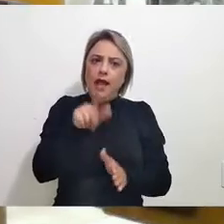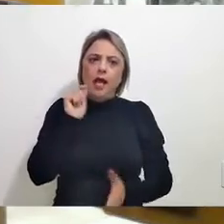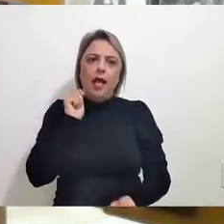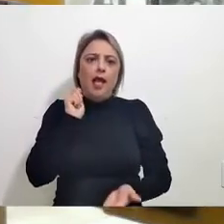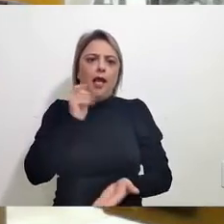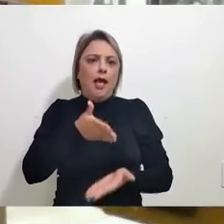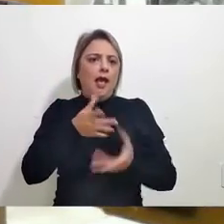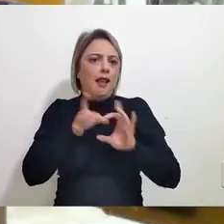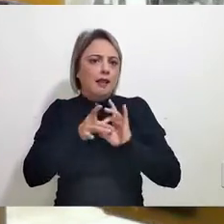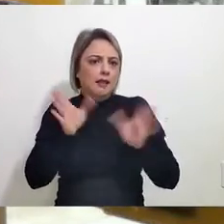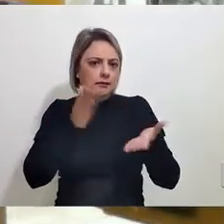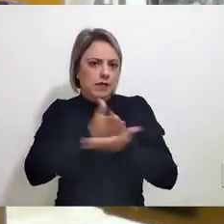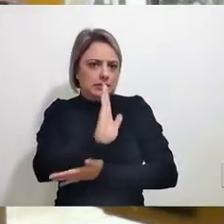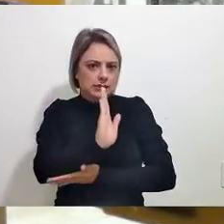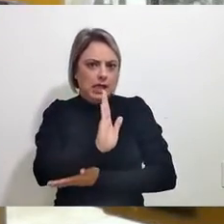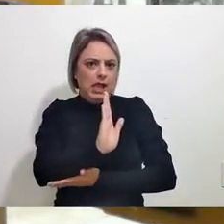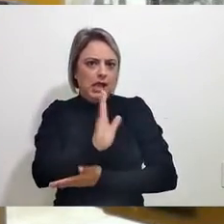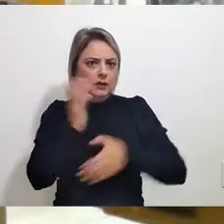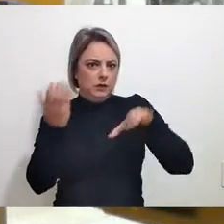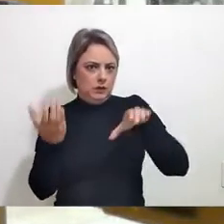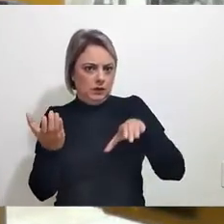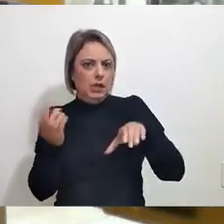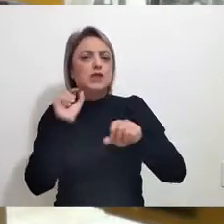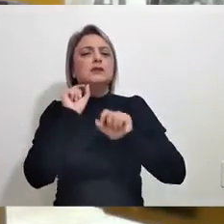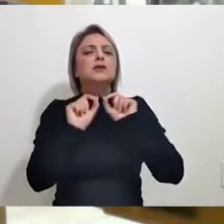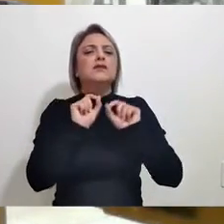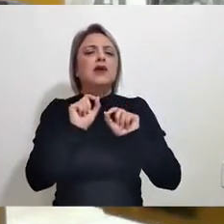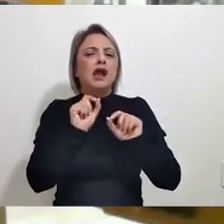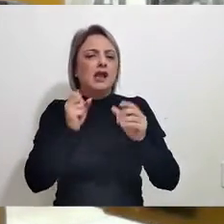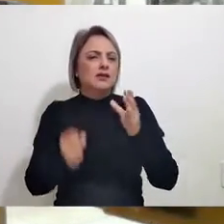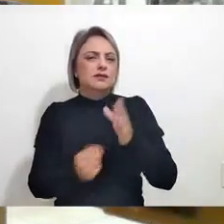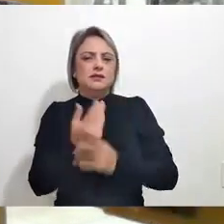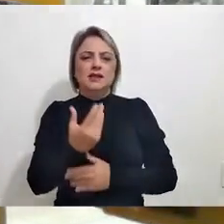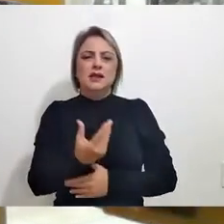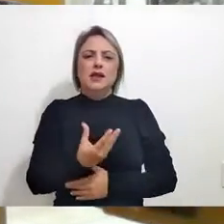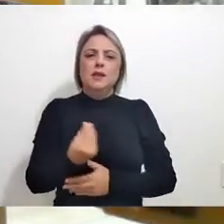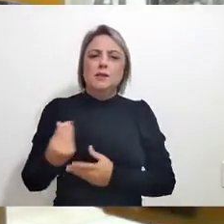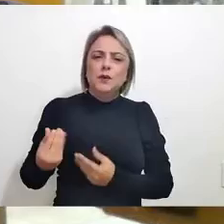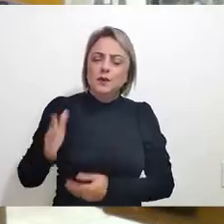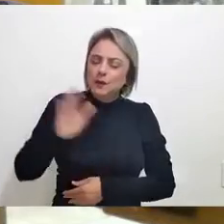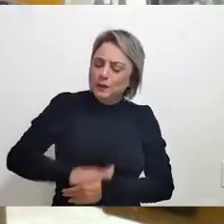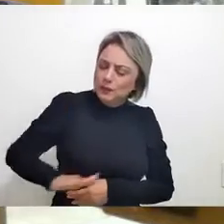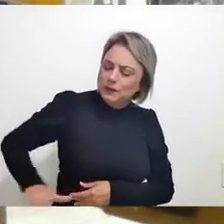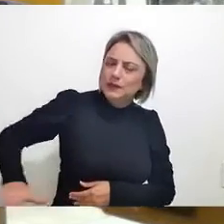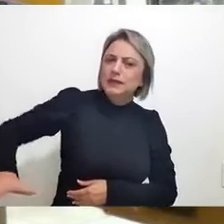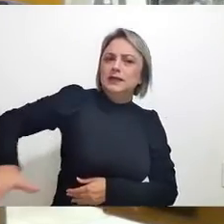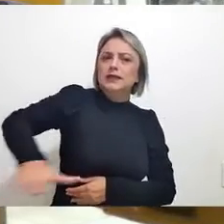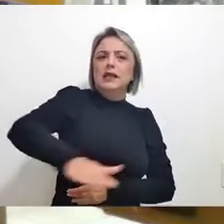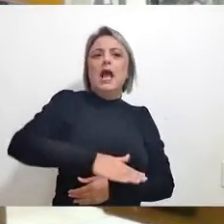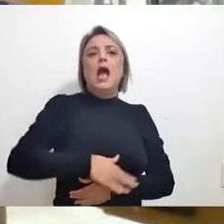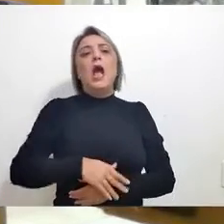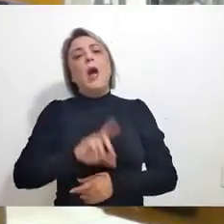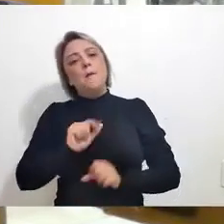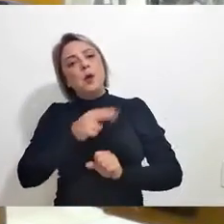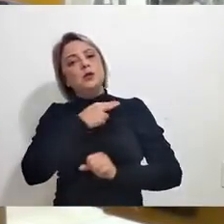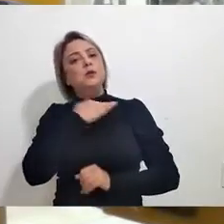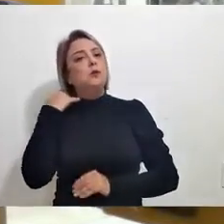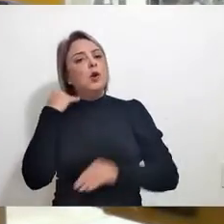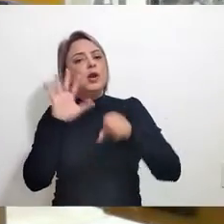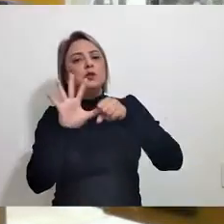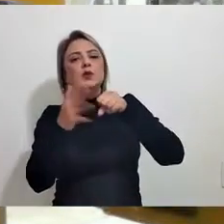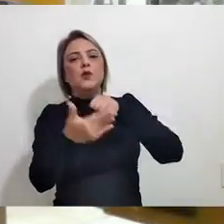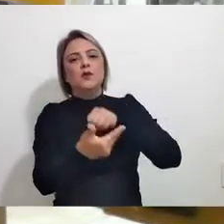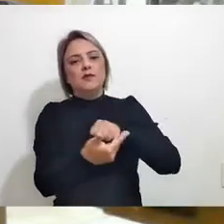dela é precioso, que o corpo dela não pode ser tocado, que o corpo dela não é objeto, que o corpo dela não é moeda de troca, que o corpo dela